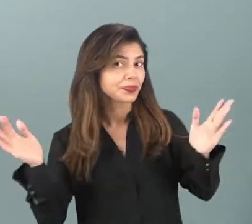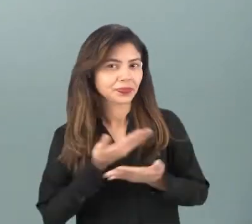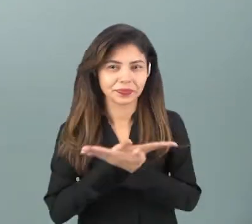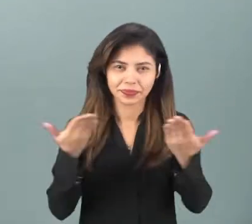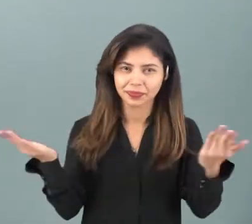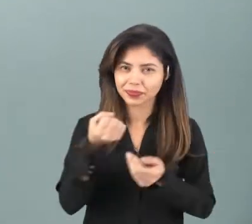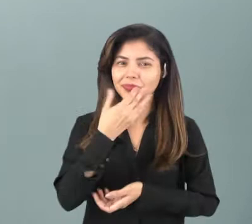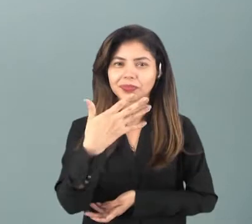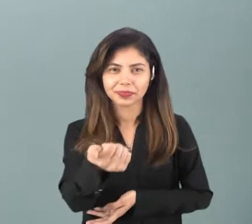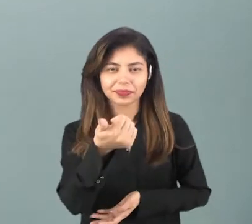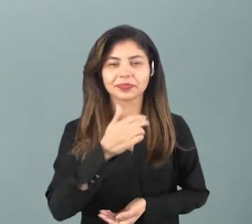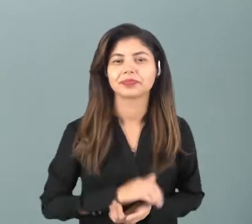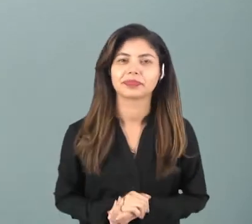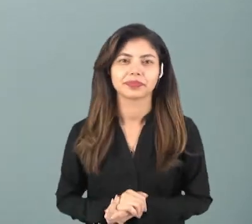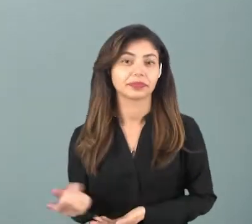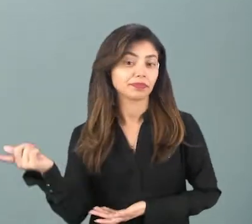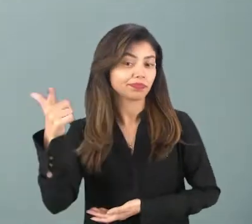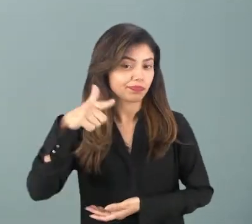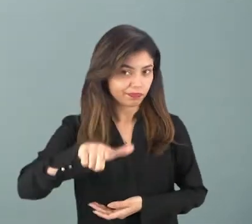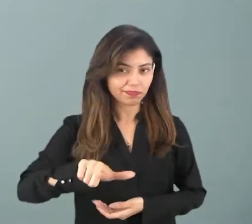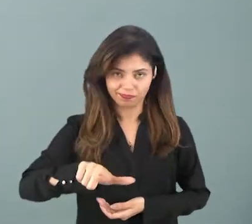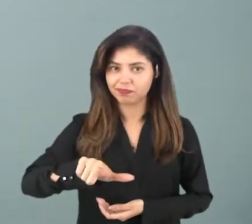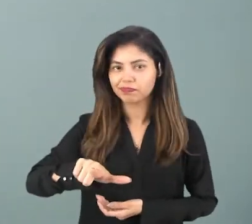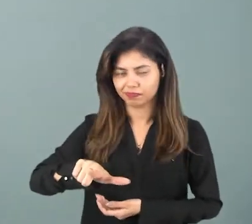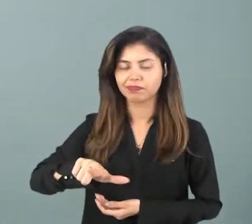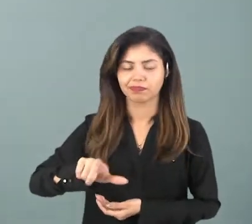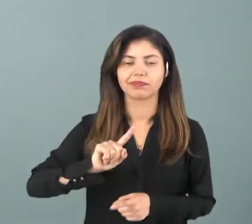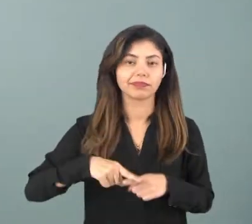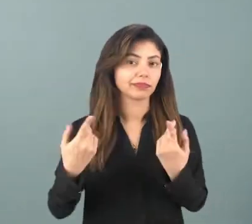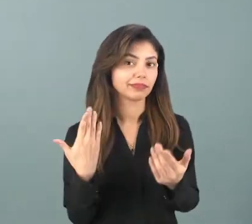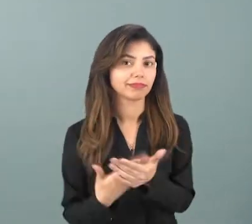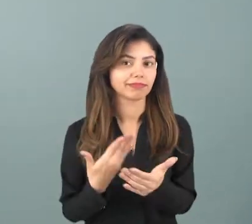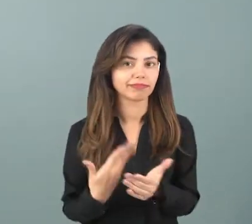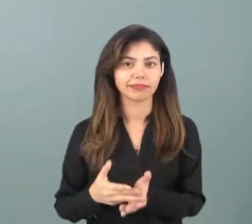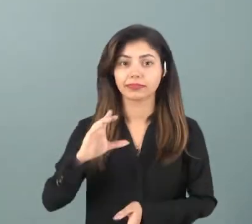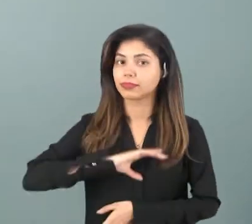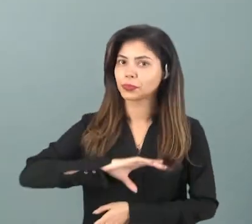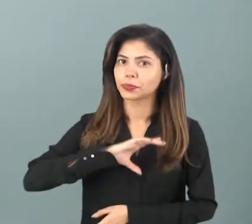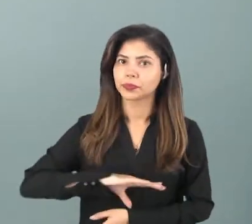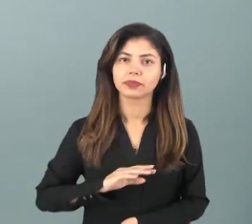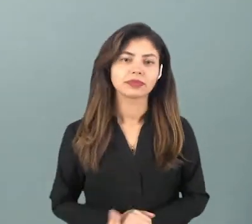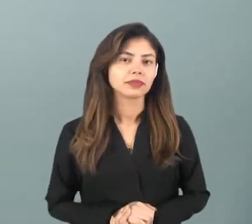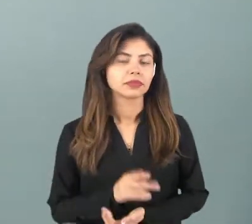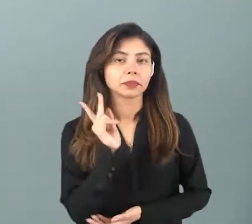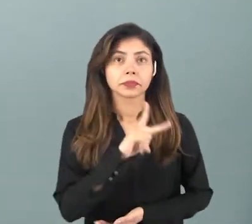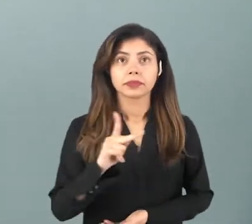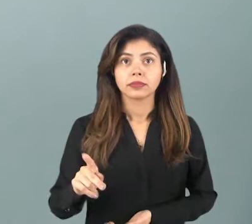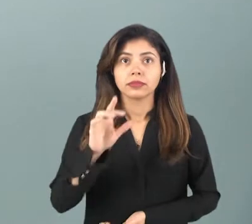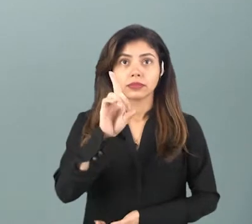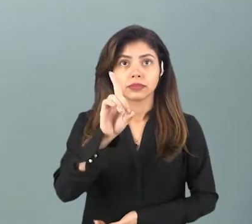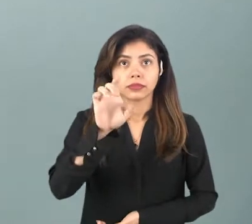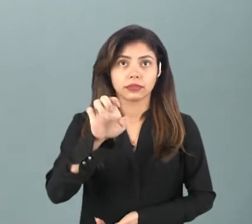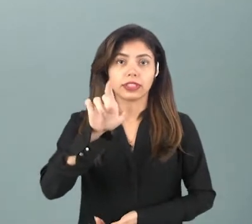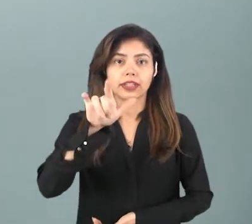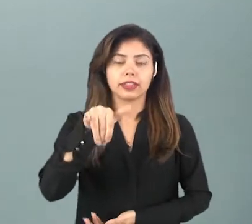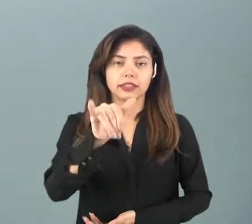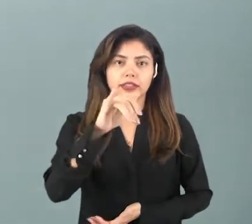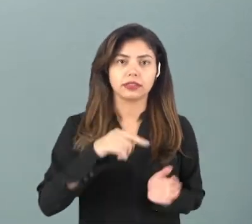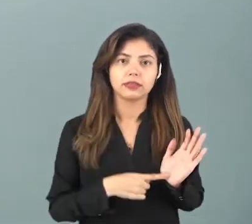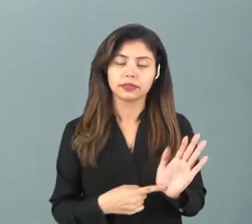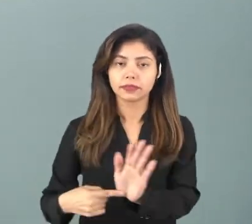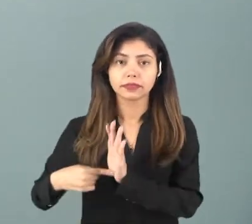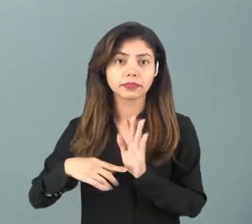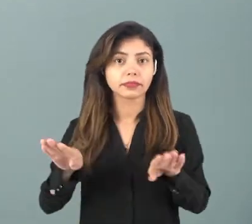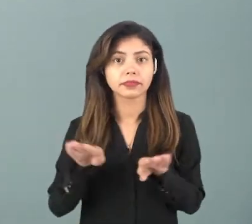Olá, pessoal, tudo bem? Estou de volta com vocês para mais uma aula de língua portuguesa. Sou a professora Deli e a nossa